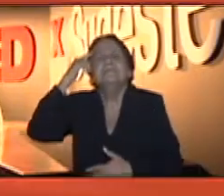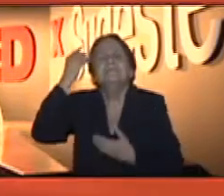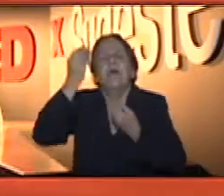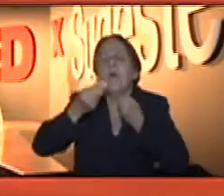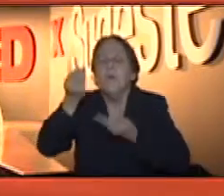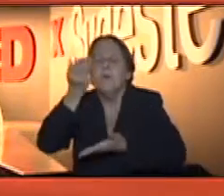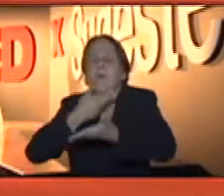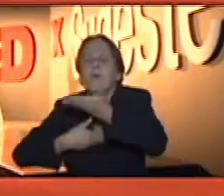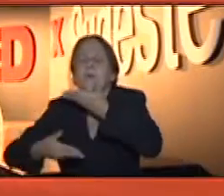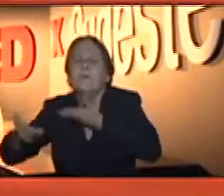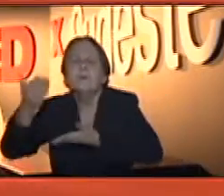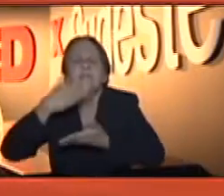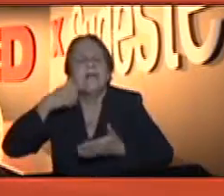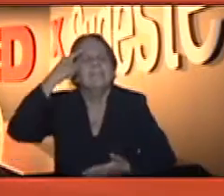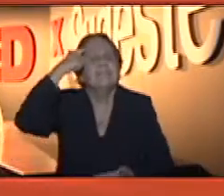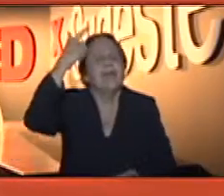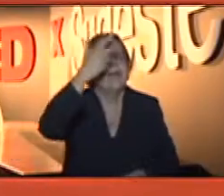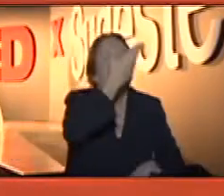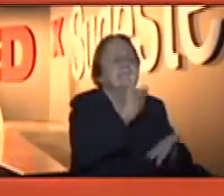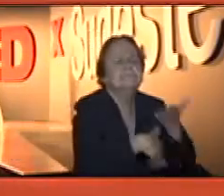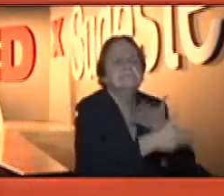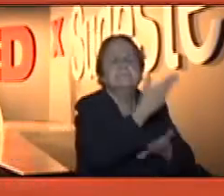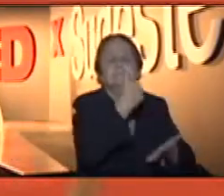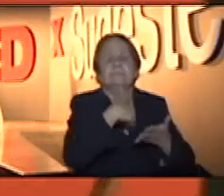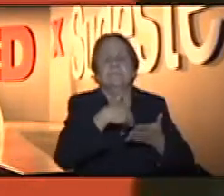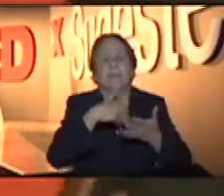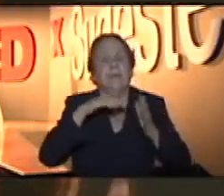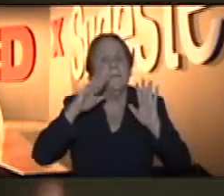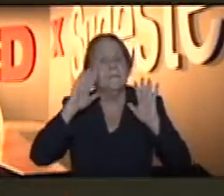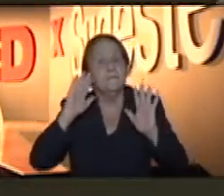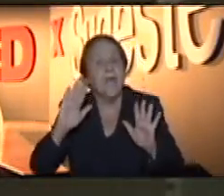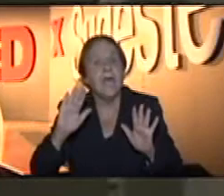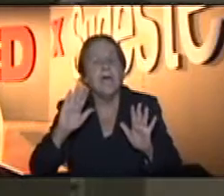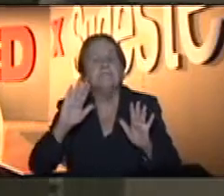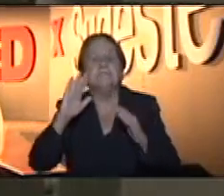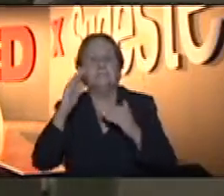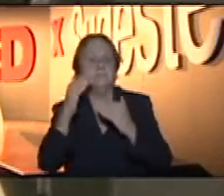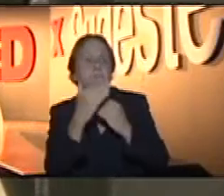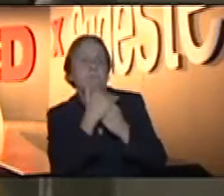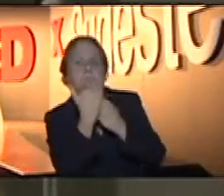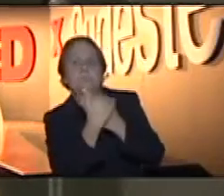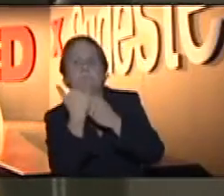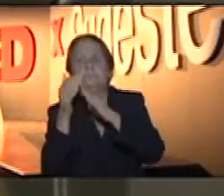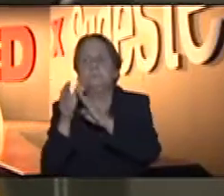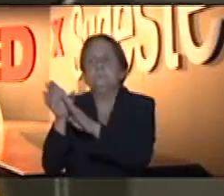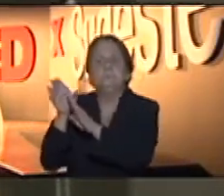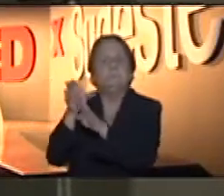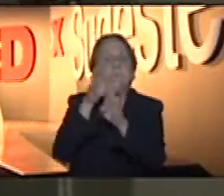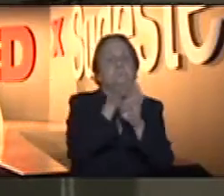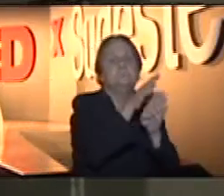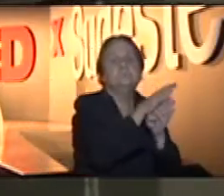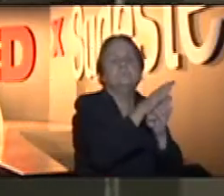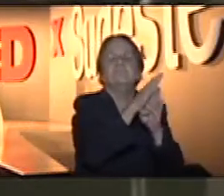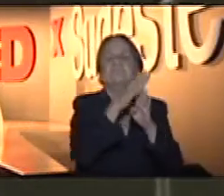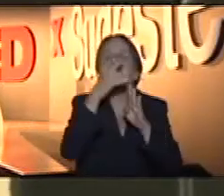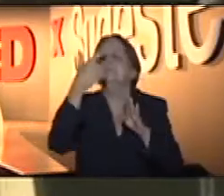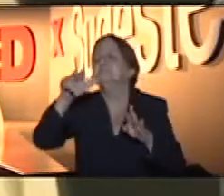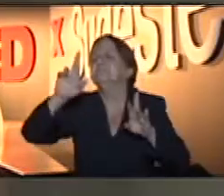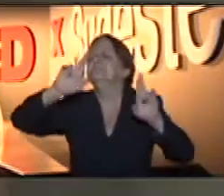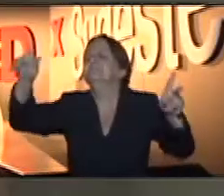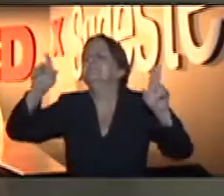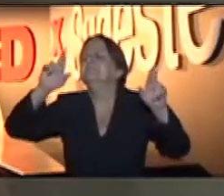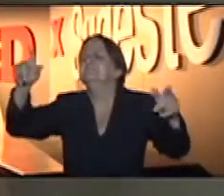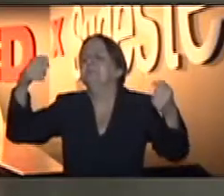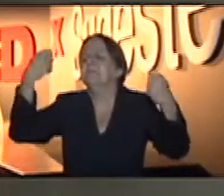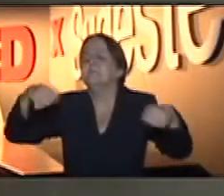compartilharam as suas ideias Mas tem sido orientado a trazer coisas diferentes